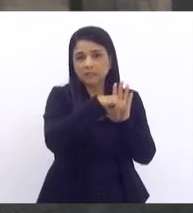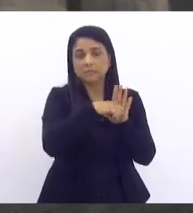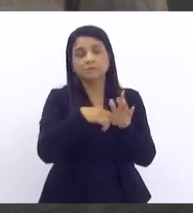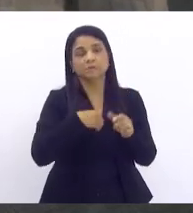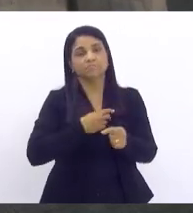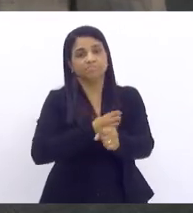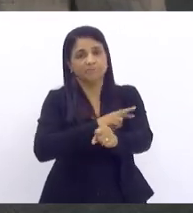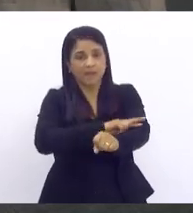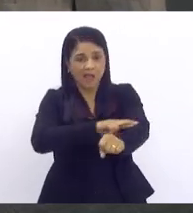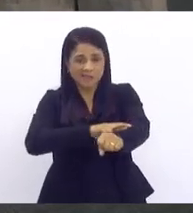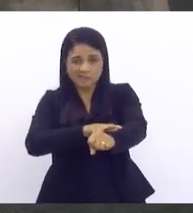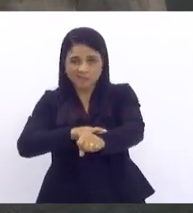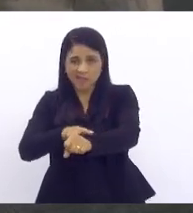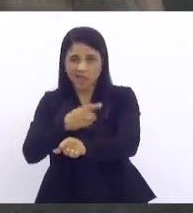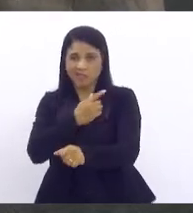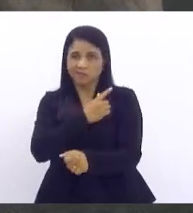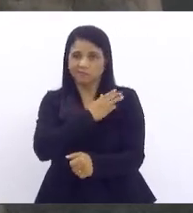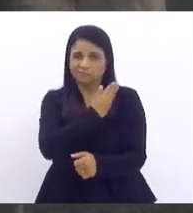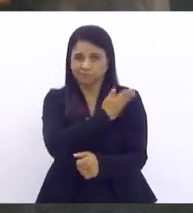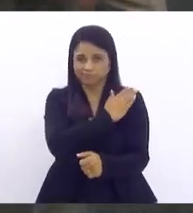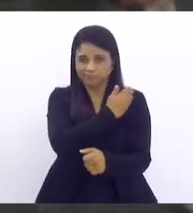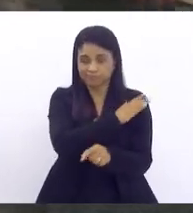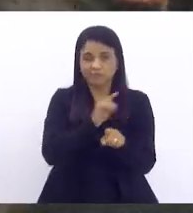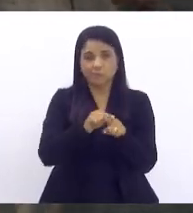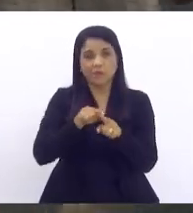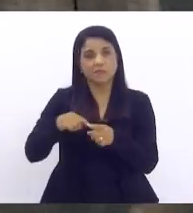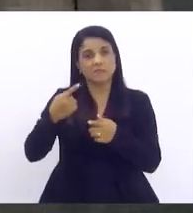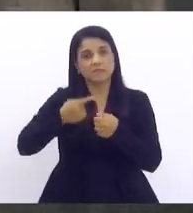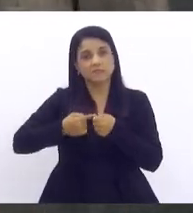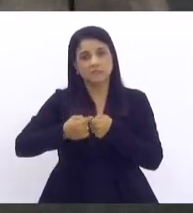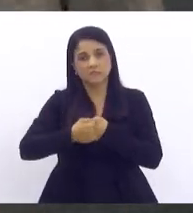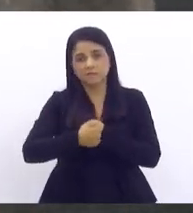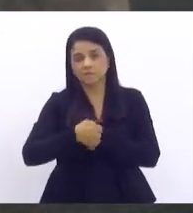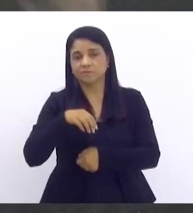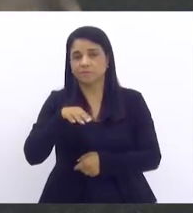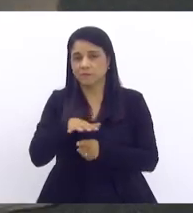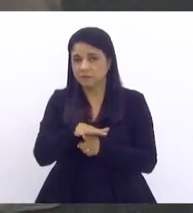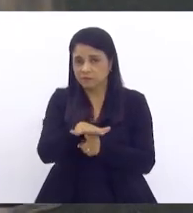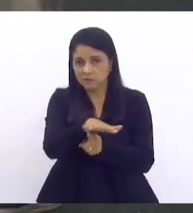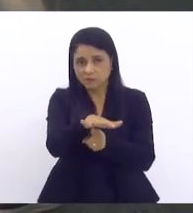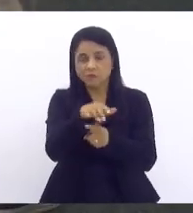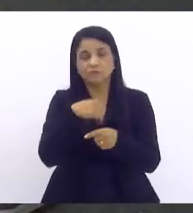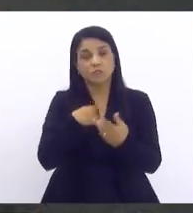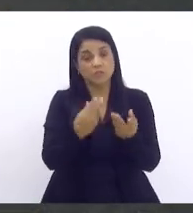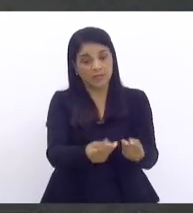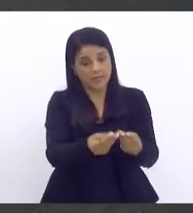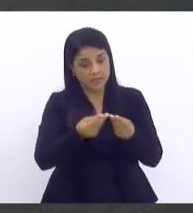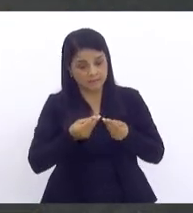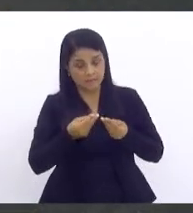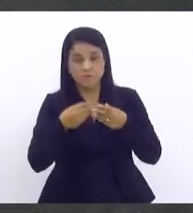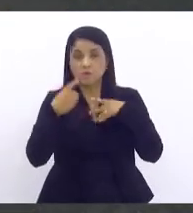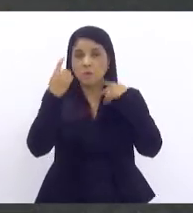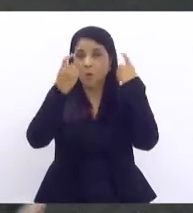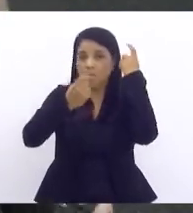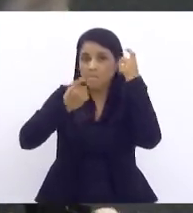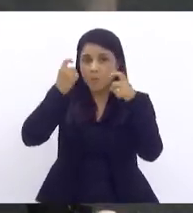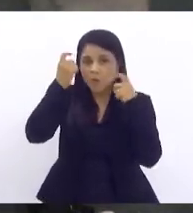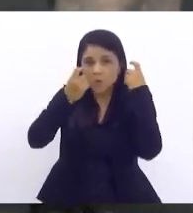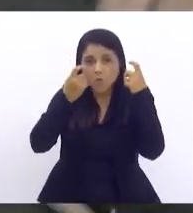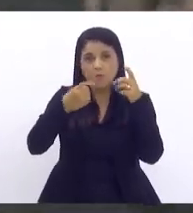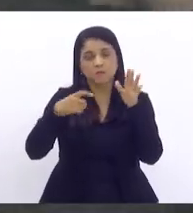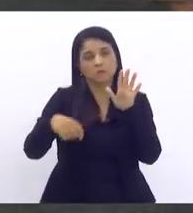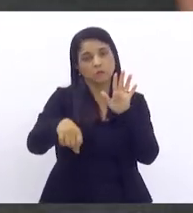intolerância na cidade de Três Rios é fundamental. Nós temos recebido, inclusive, a preocupação dos